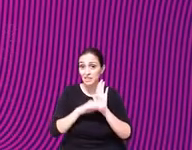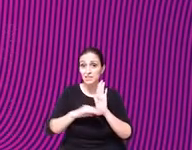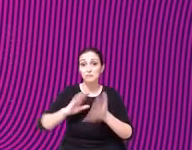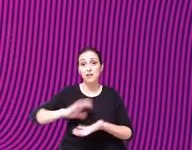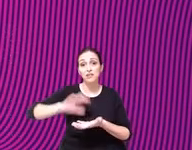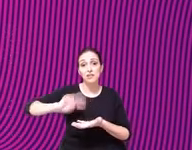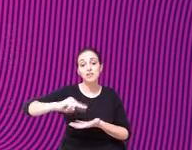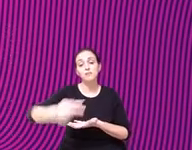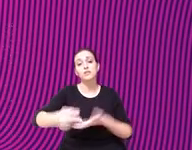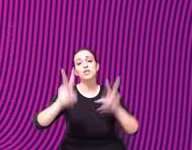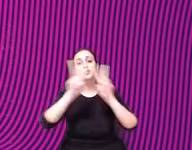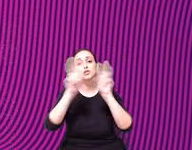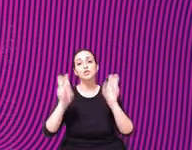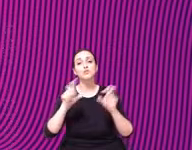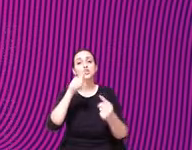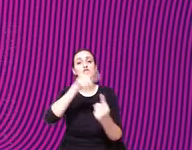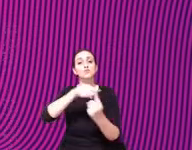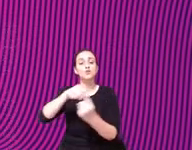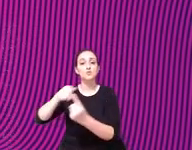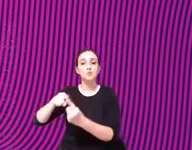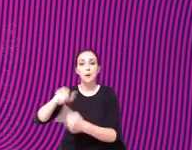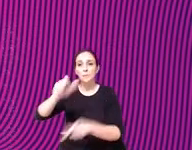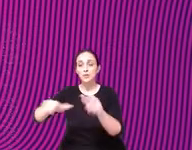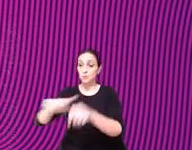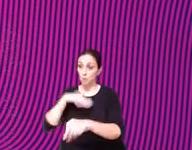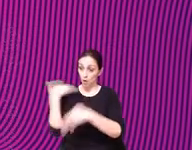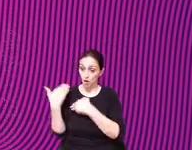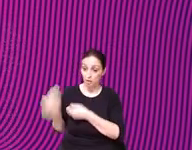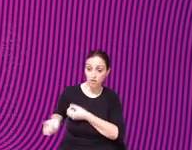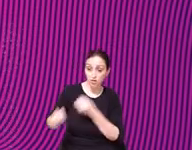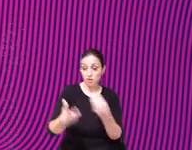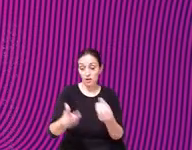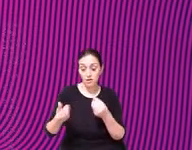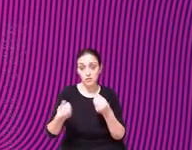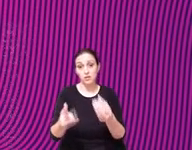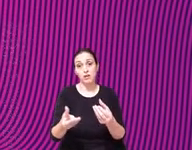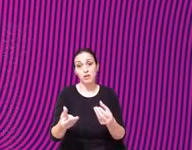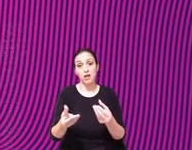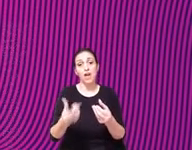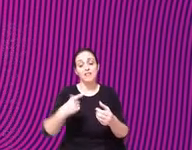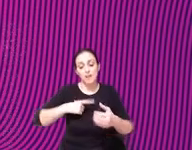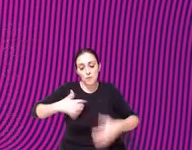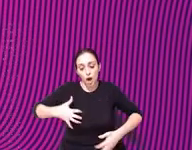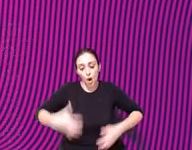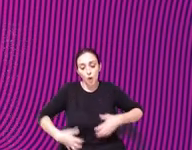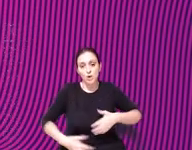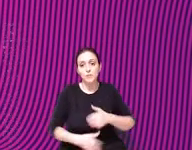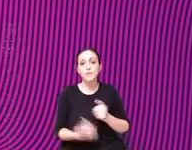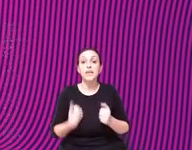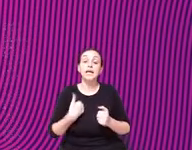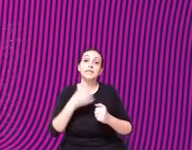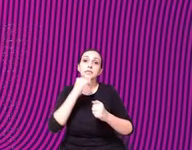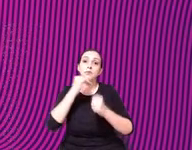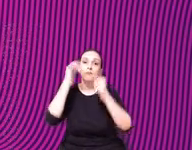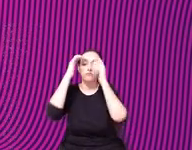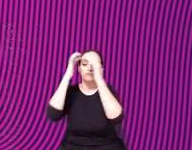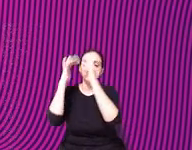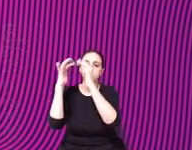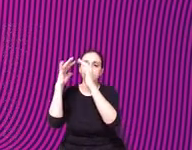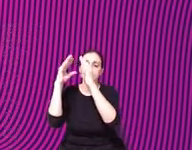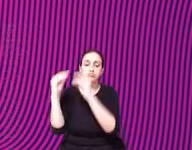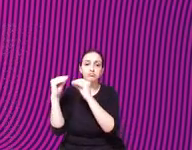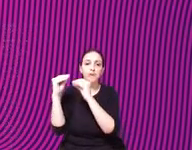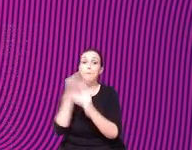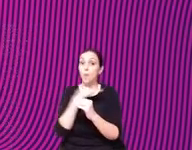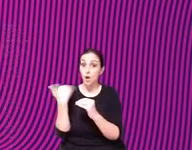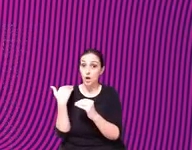Com relação aos tipos de doador falecido, nós temos para órgãos, em morte encefálica, tradicional e o limite.